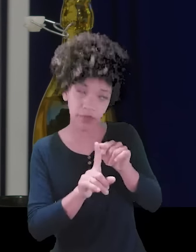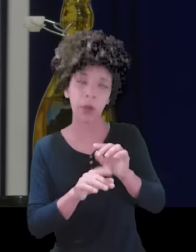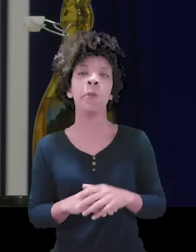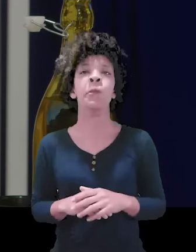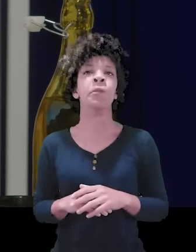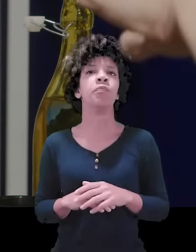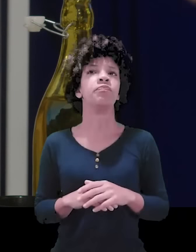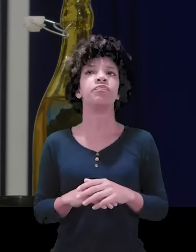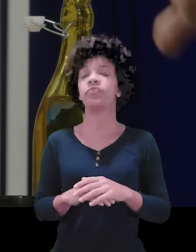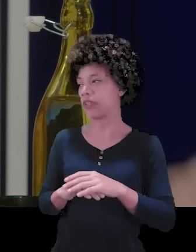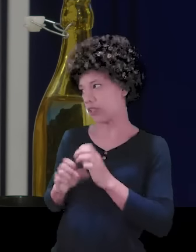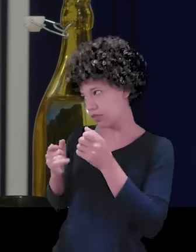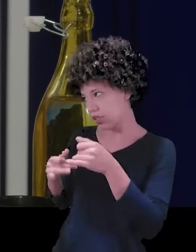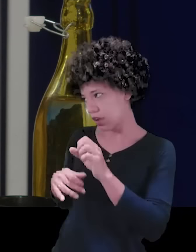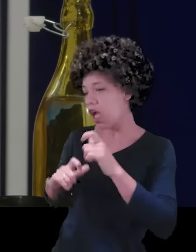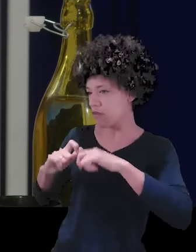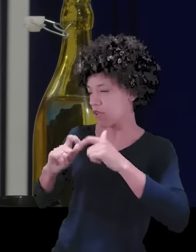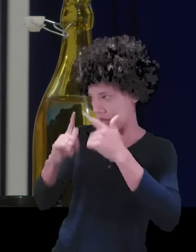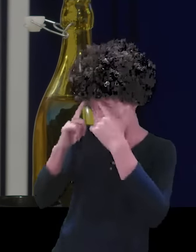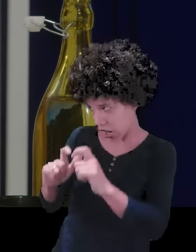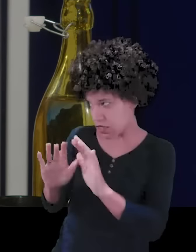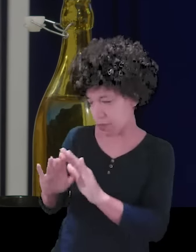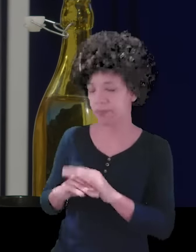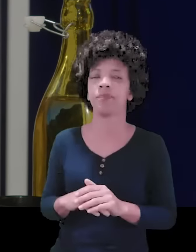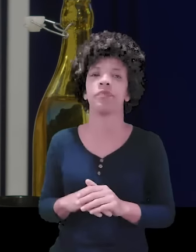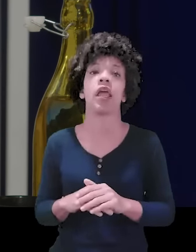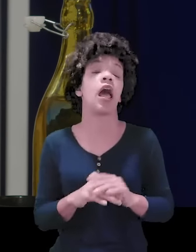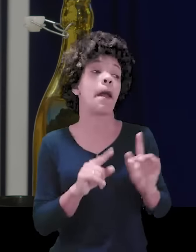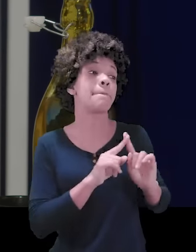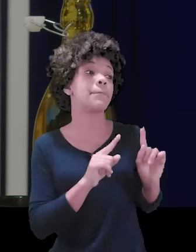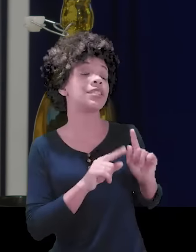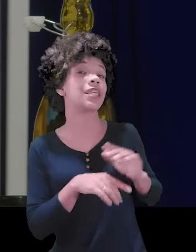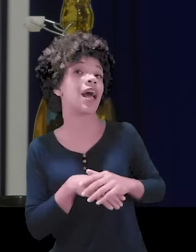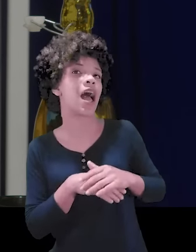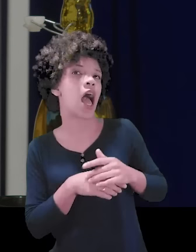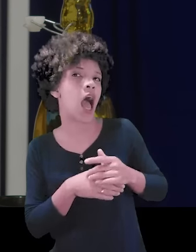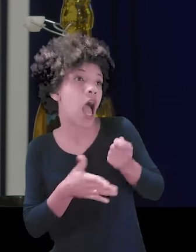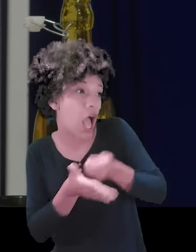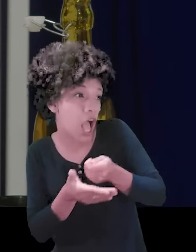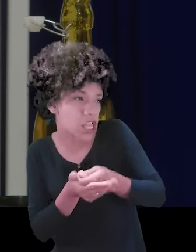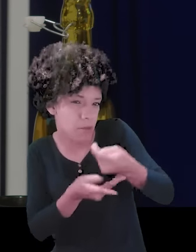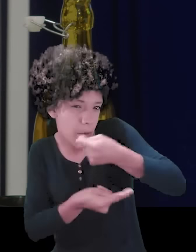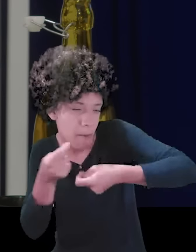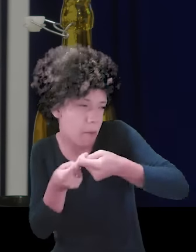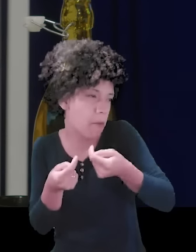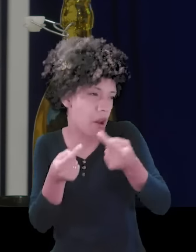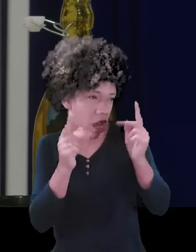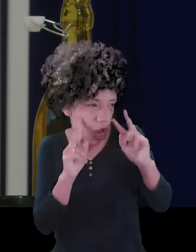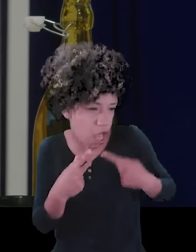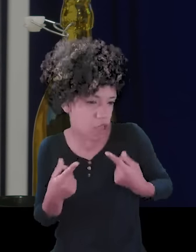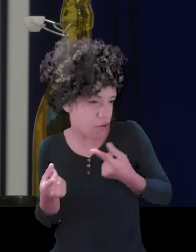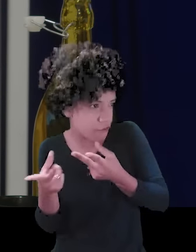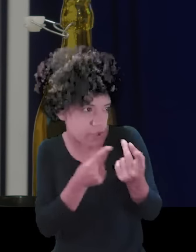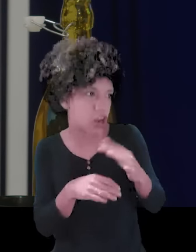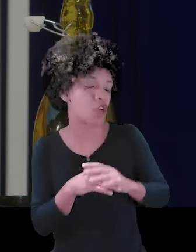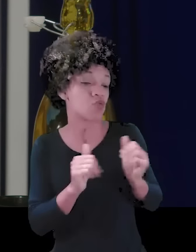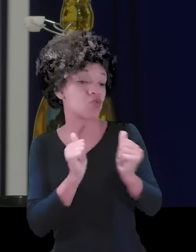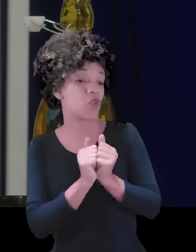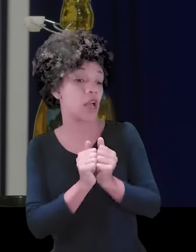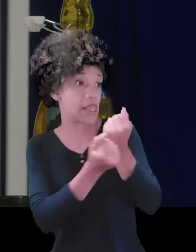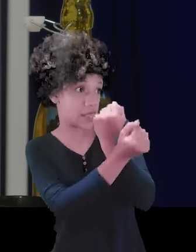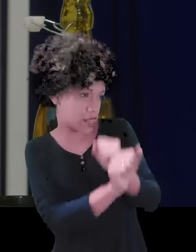tá para relação sexual é assim a exploração sexual vai funcionar mais ou menos junto ele com o